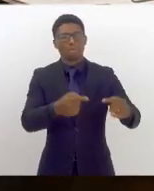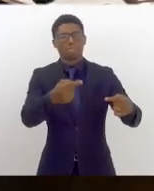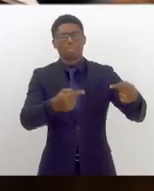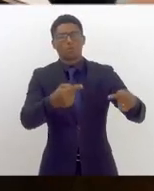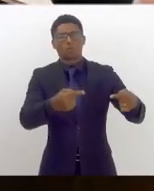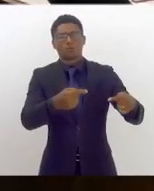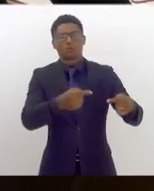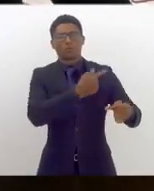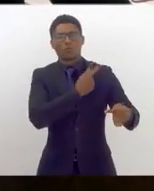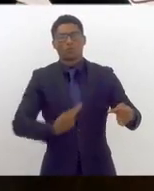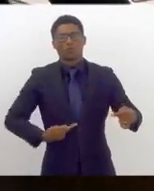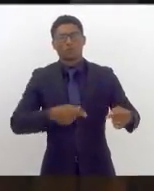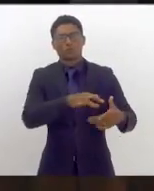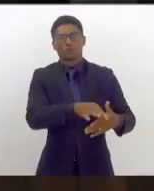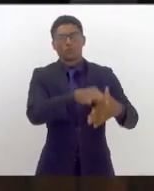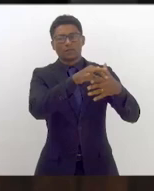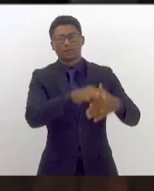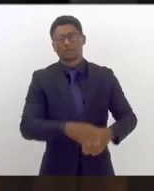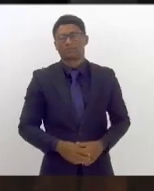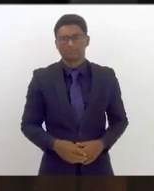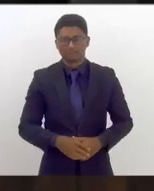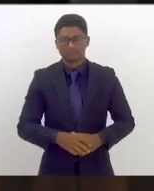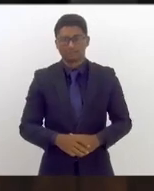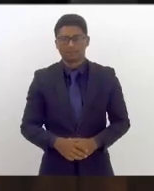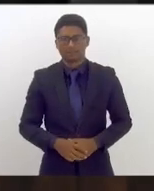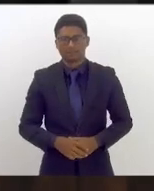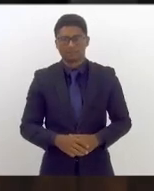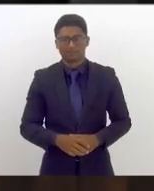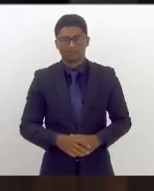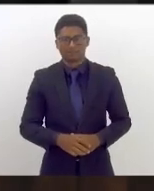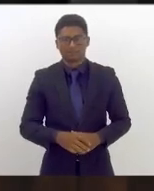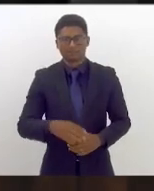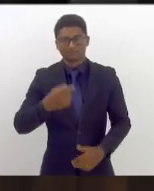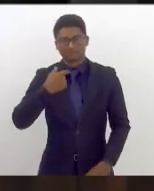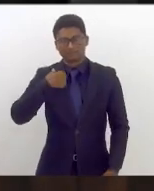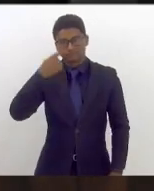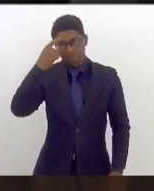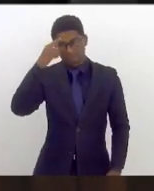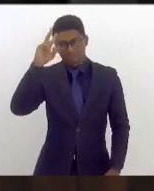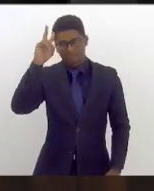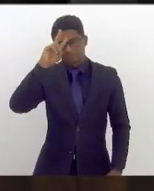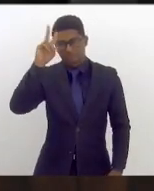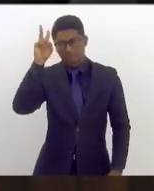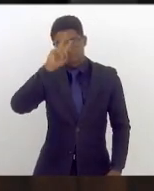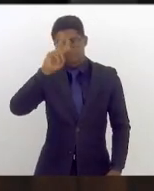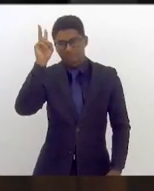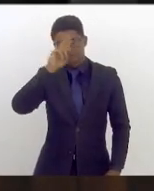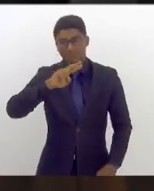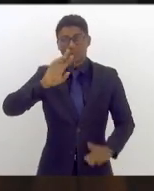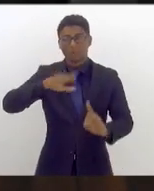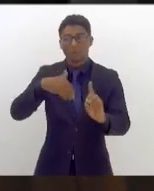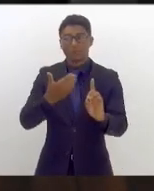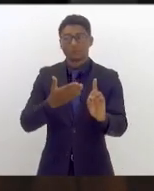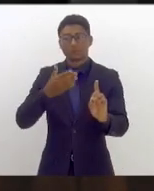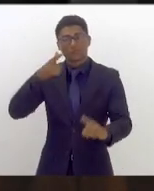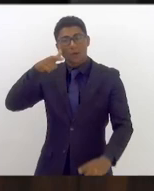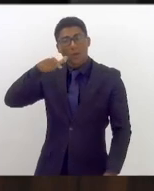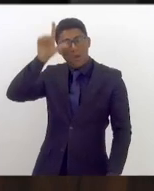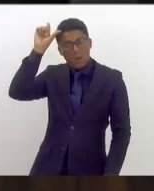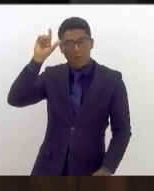de líder do governo eu quero aqui fazer o recordar o Deputado Luiz Paulo